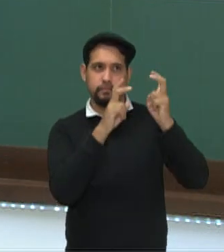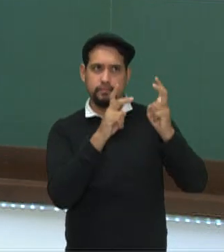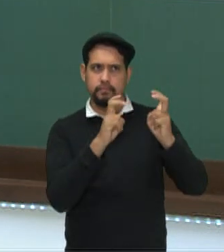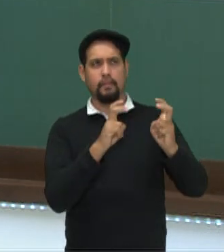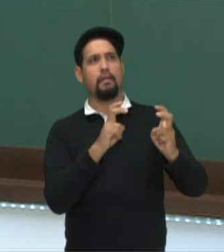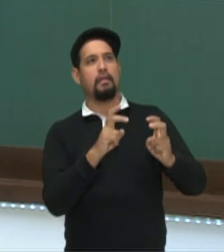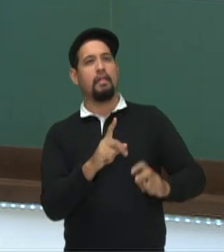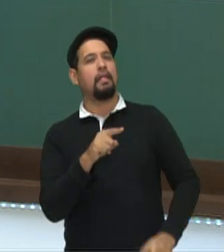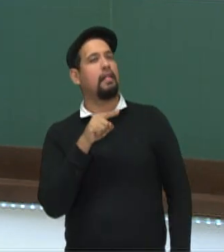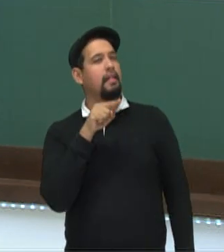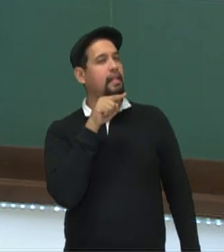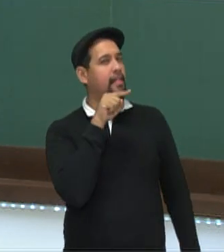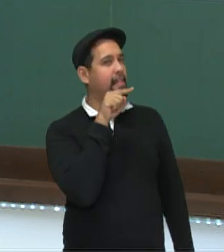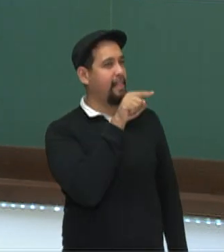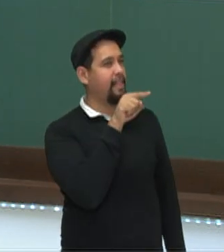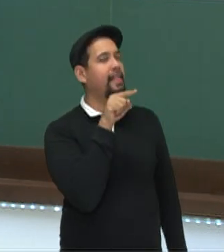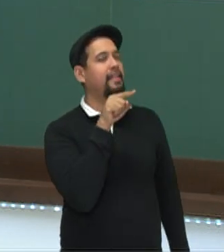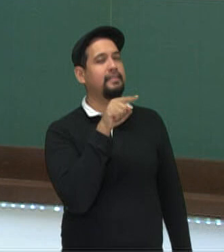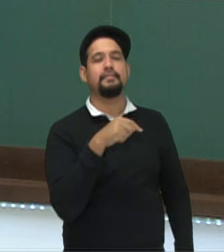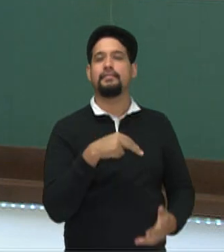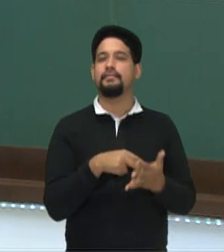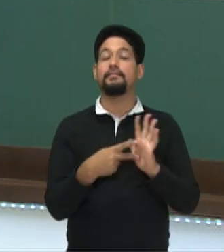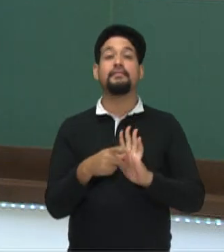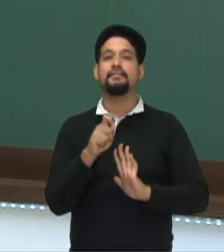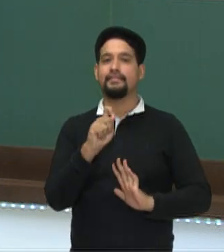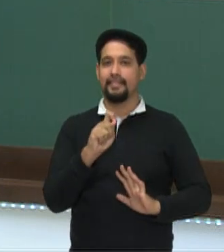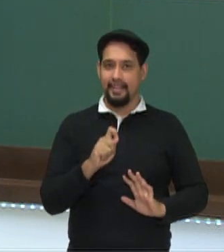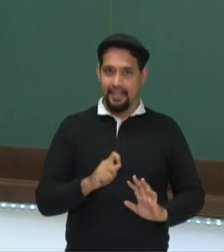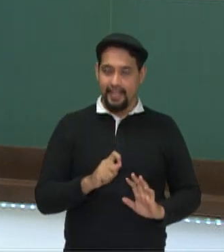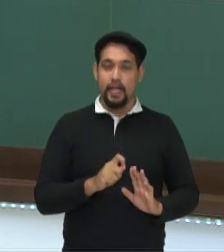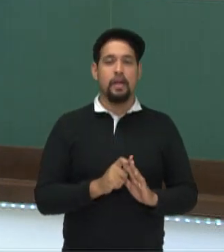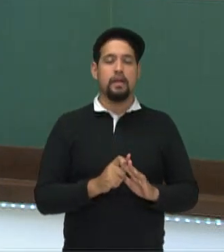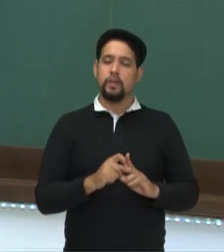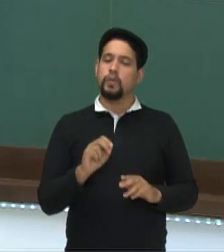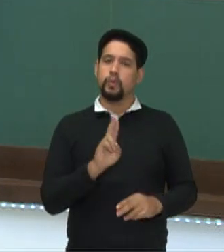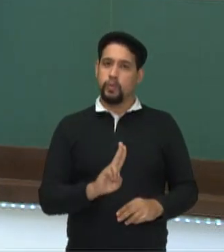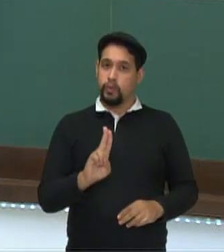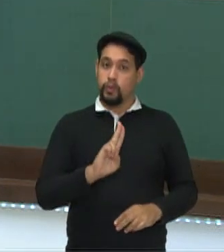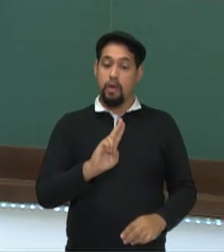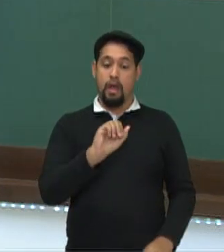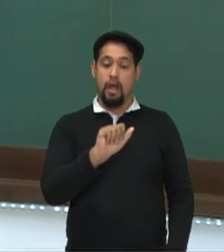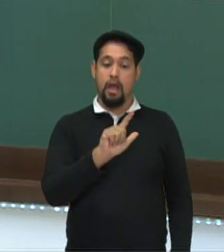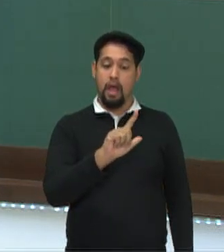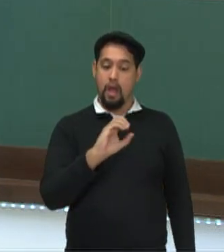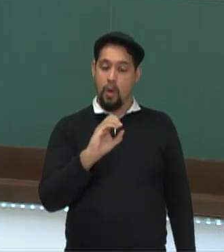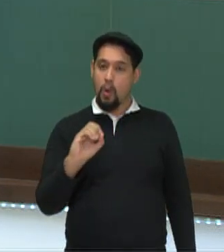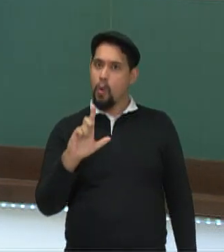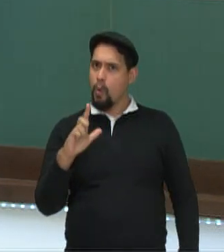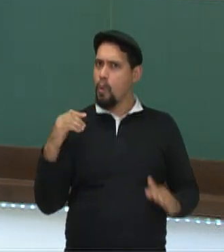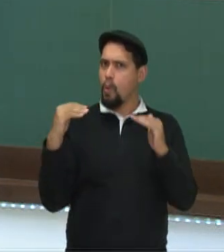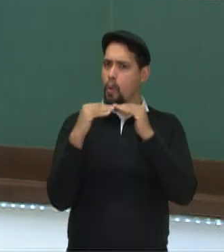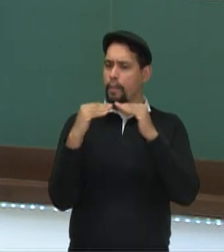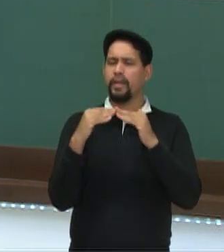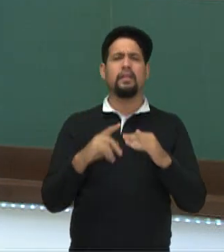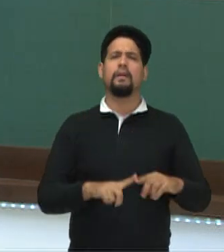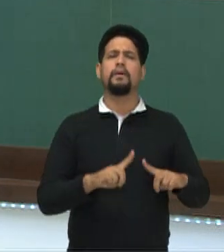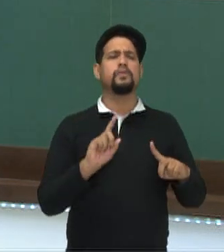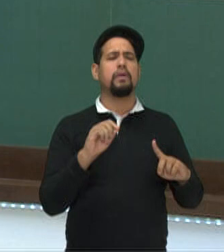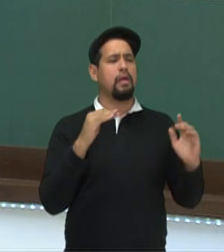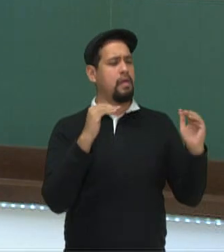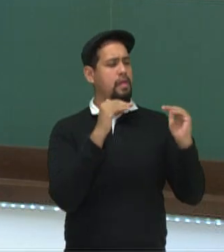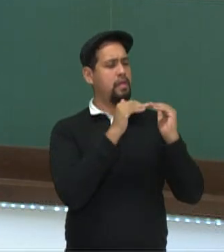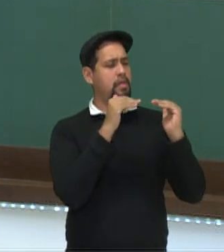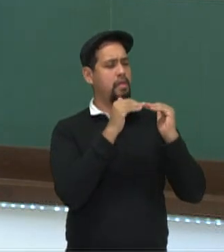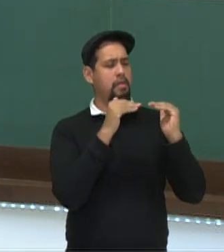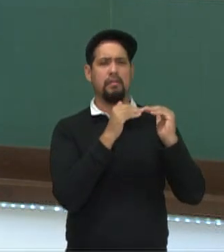Opa, esta substância, ela pertence à função orgânica álcool. E o que caracteriza